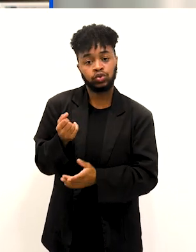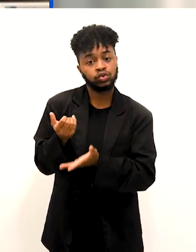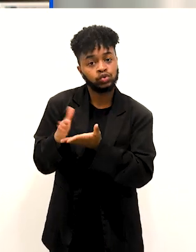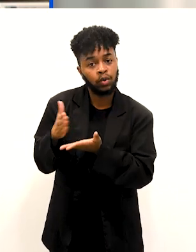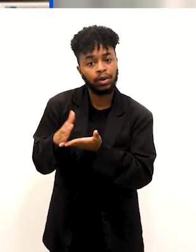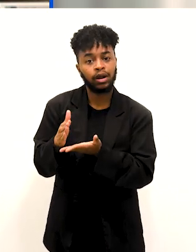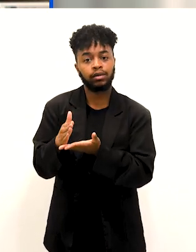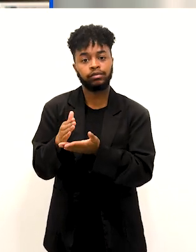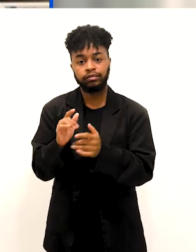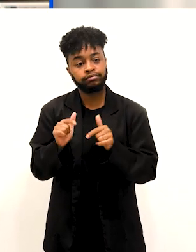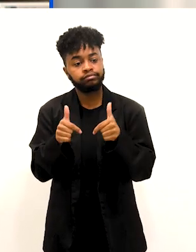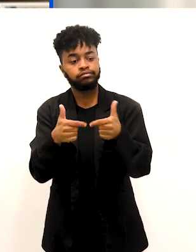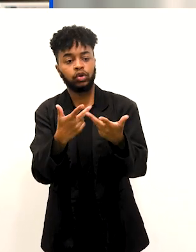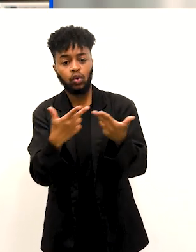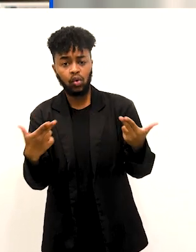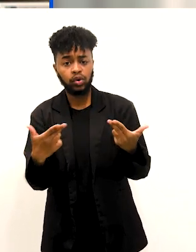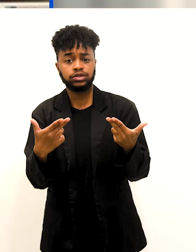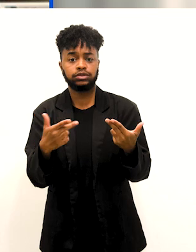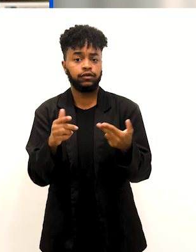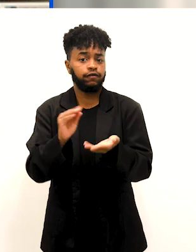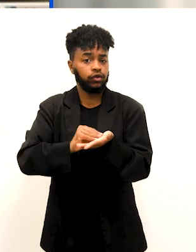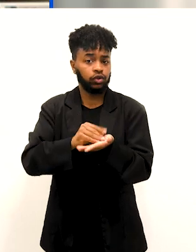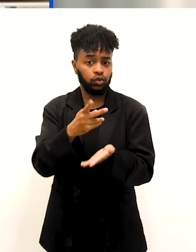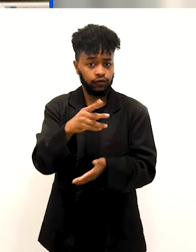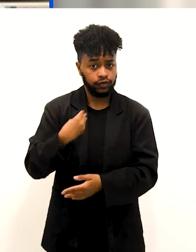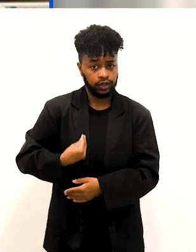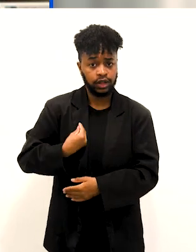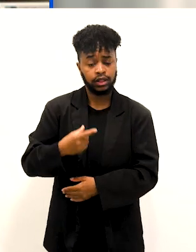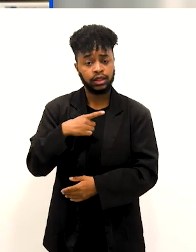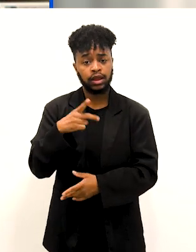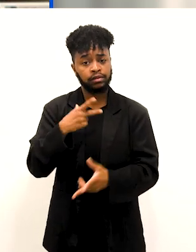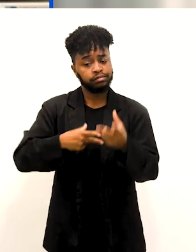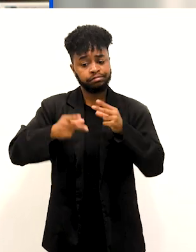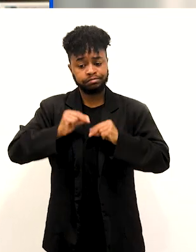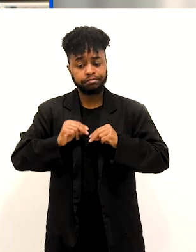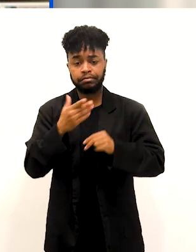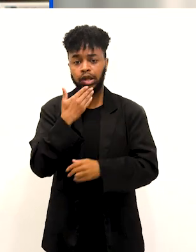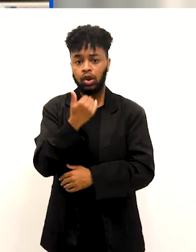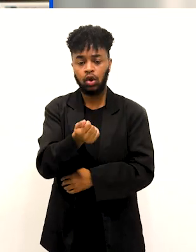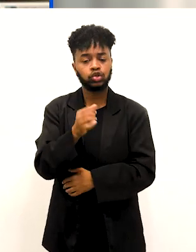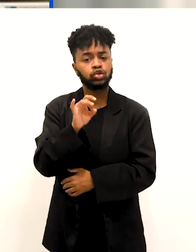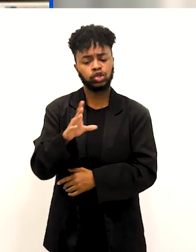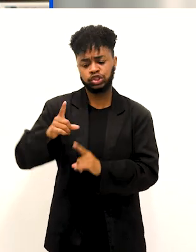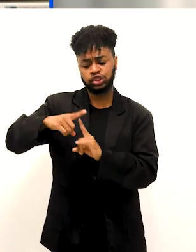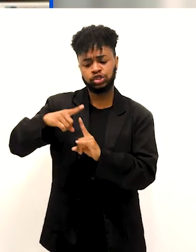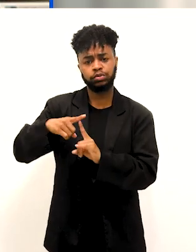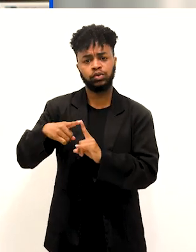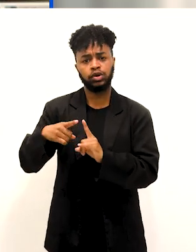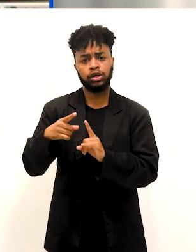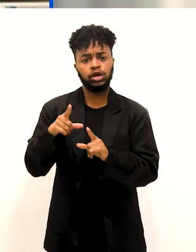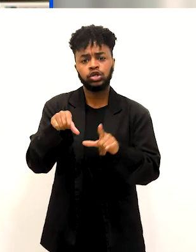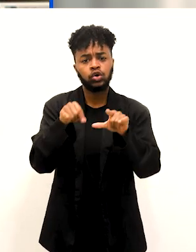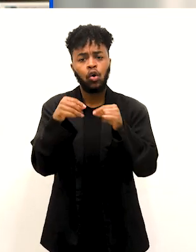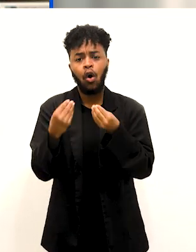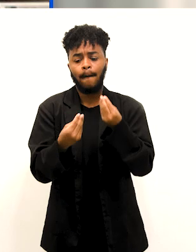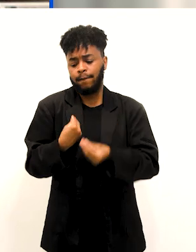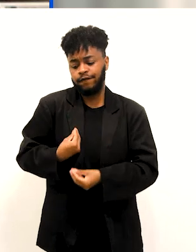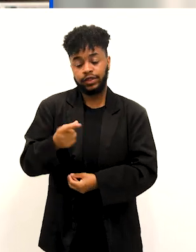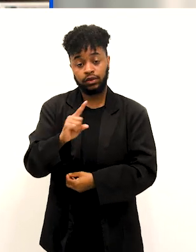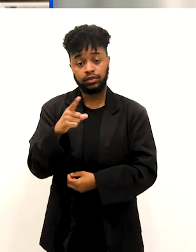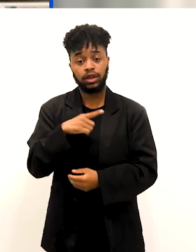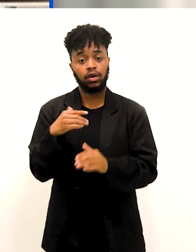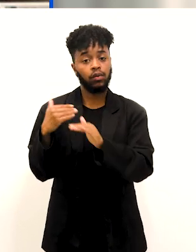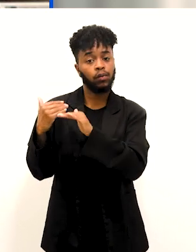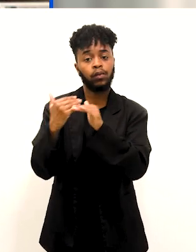que faltava na sua vida, a recompensa é muito grande. Então, eu diria que o minimalismo ele é mais que um estilo de vida. Ele é um processo de reequilíbrio